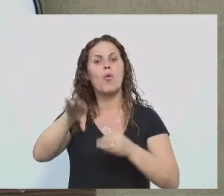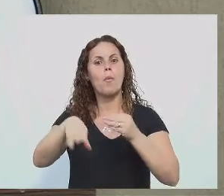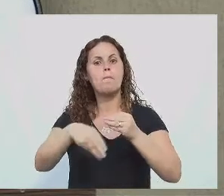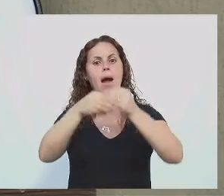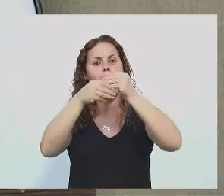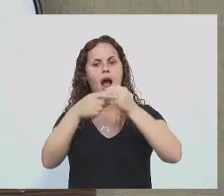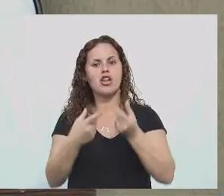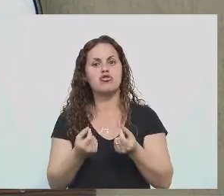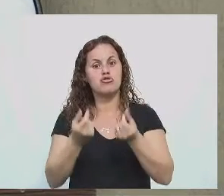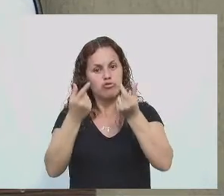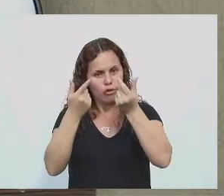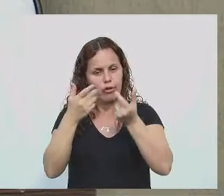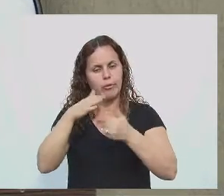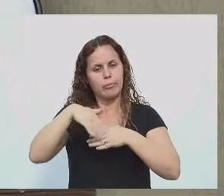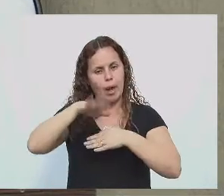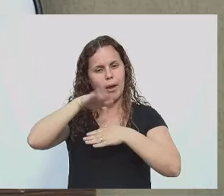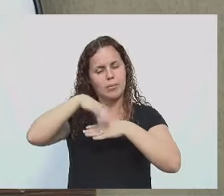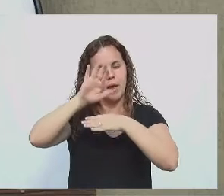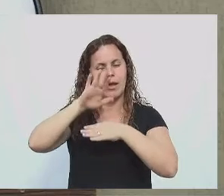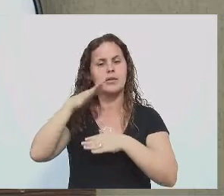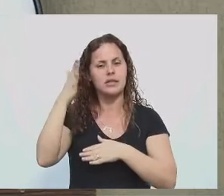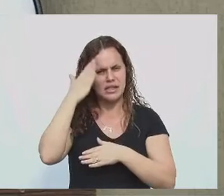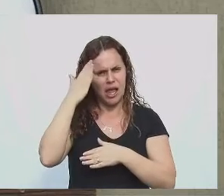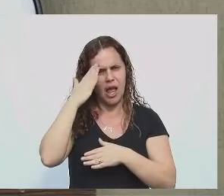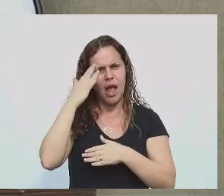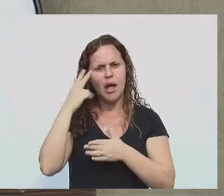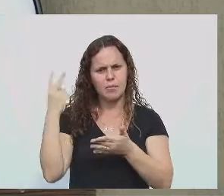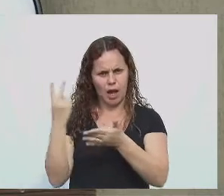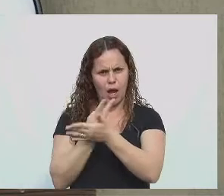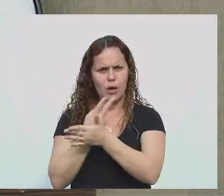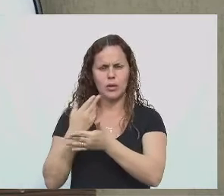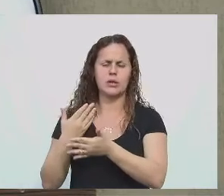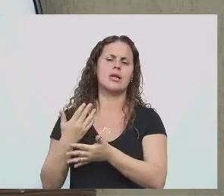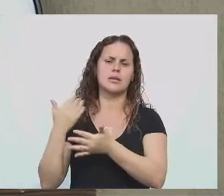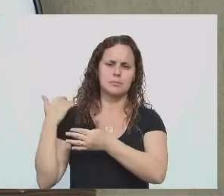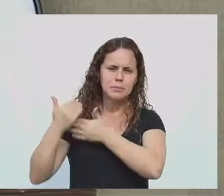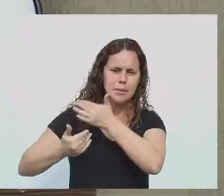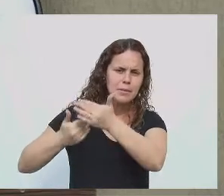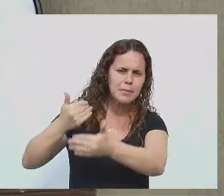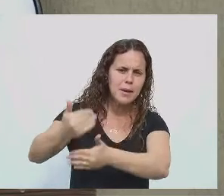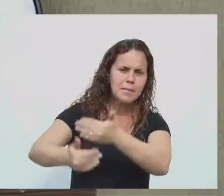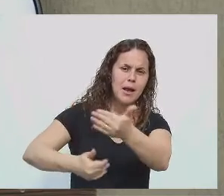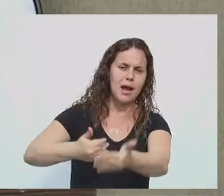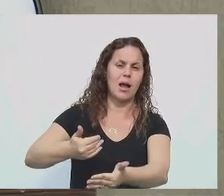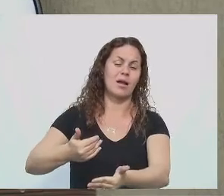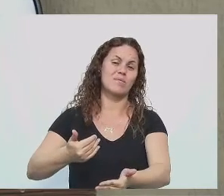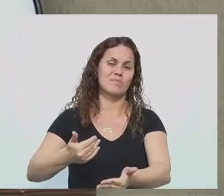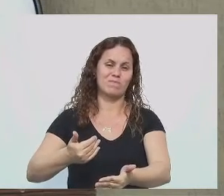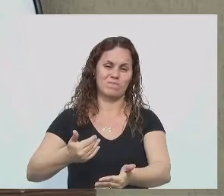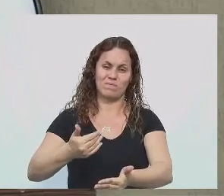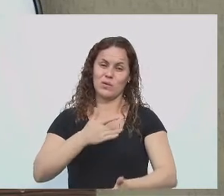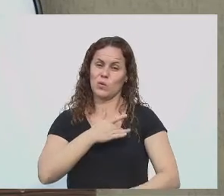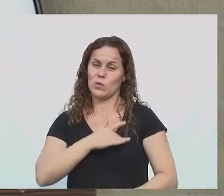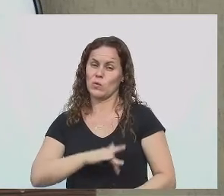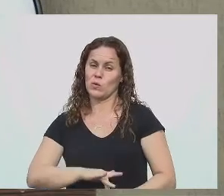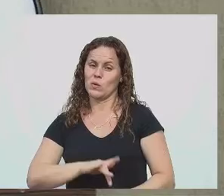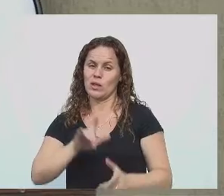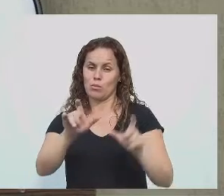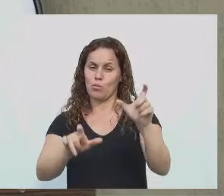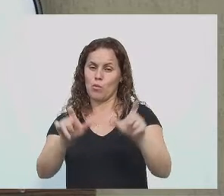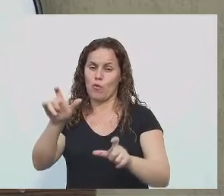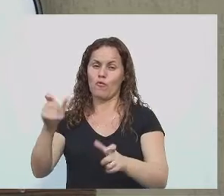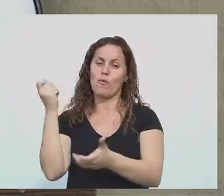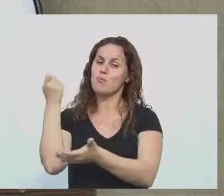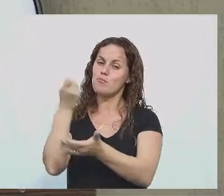né, do que vem acontecendo. Infelizmente, coitada da população, sofre muito, que paga